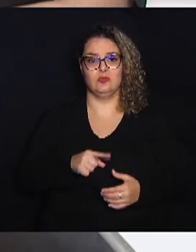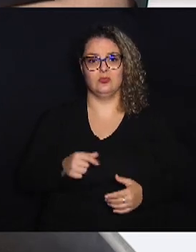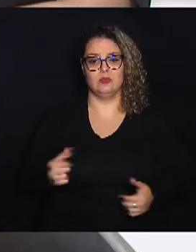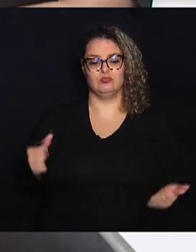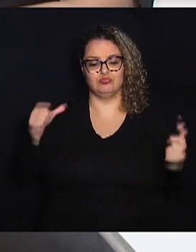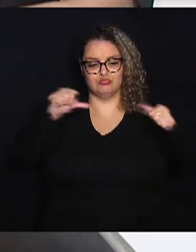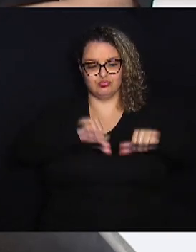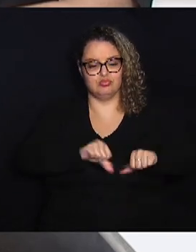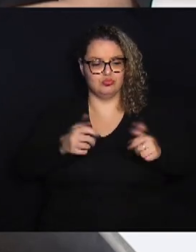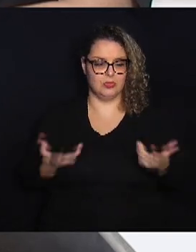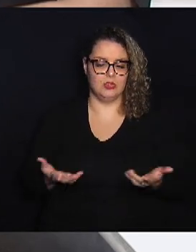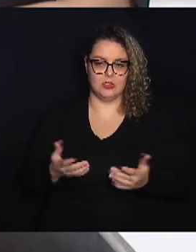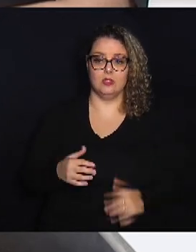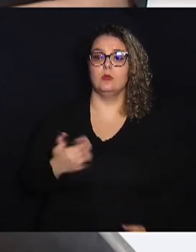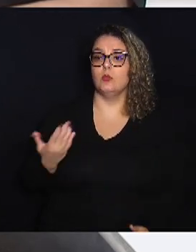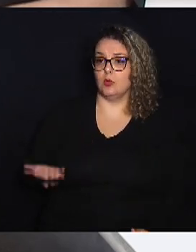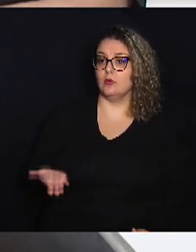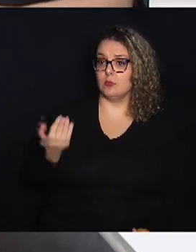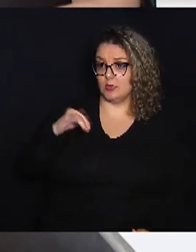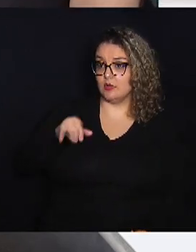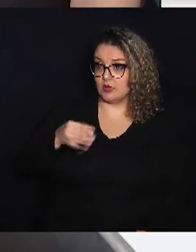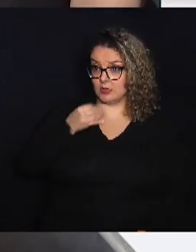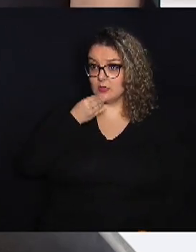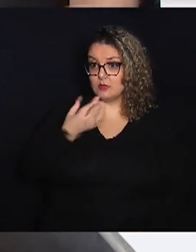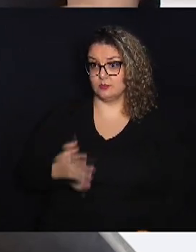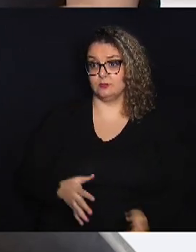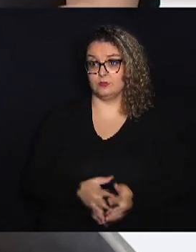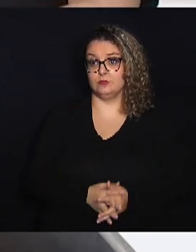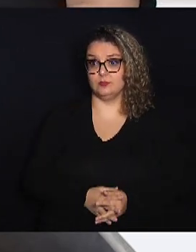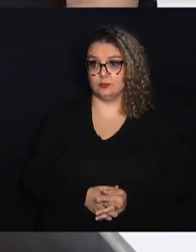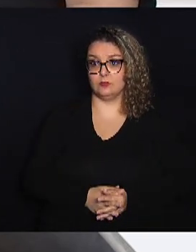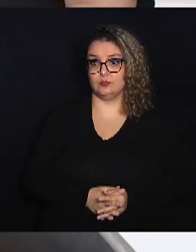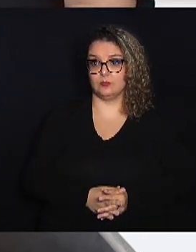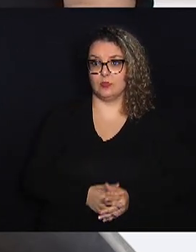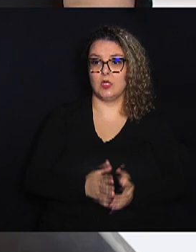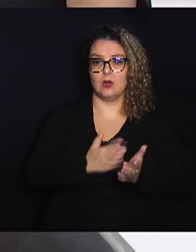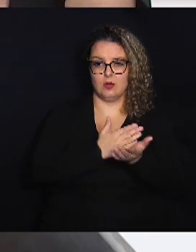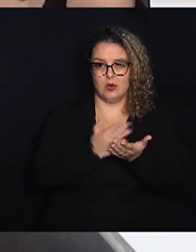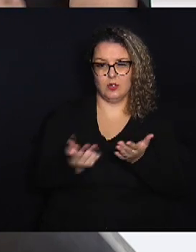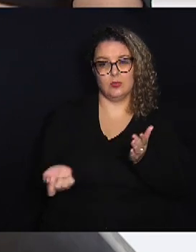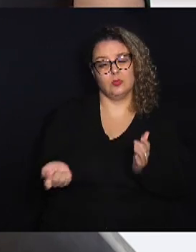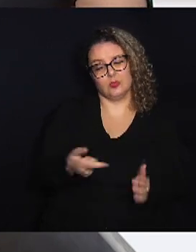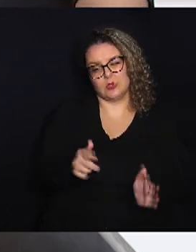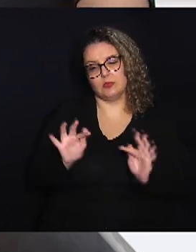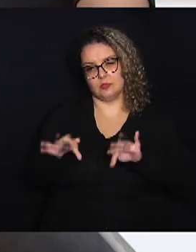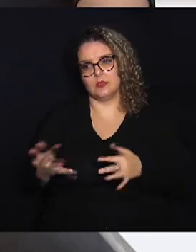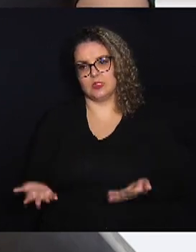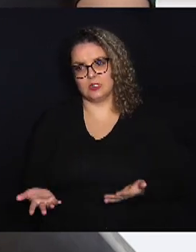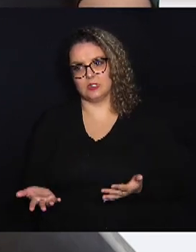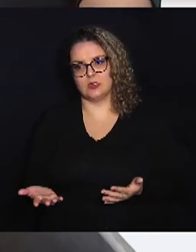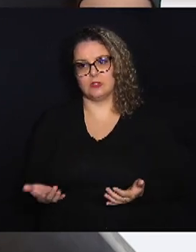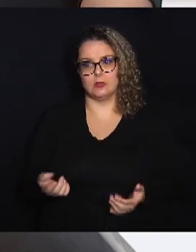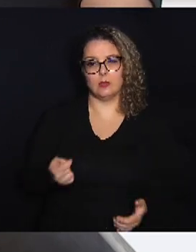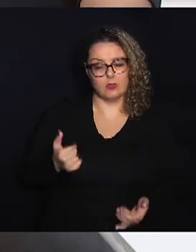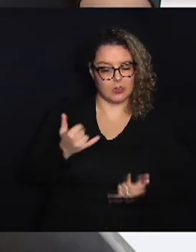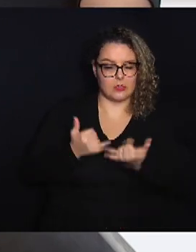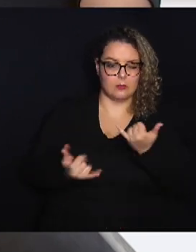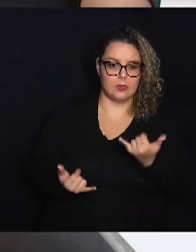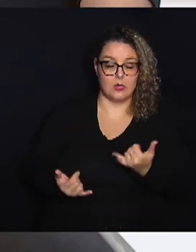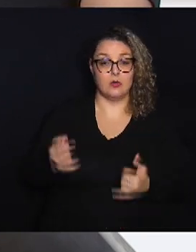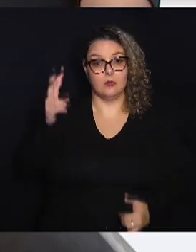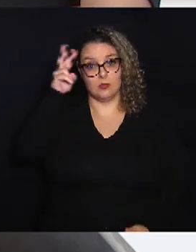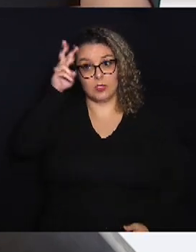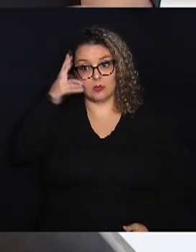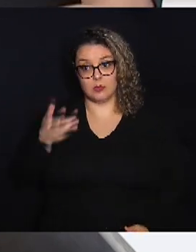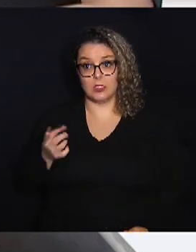irem ladeira abaixo? Vamos lá, vamos aproveitar que a gente ainda está mais para o início do que para o final do ano, embora já esteja quase na metade, e vamos lembrar que